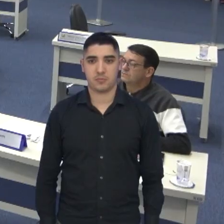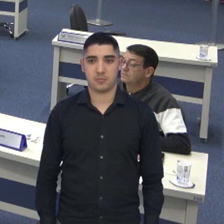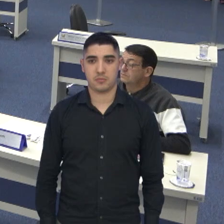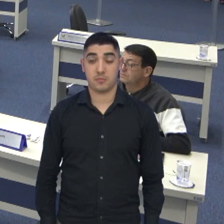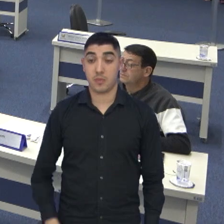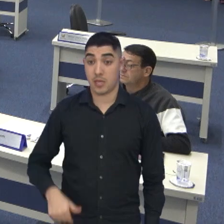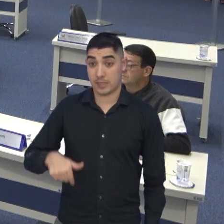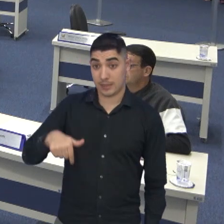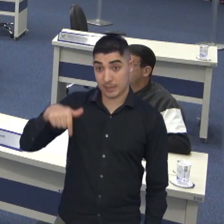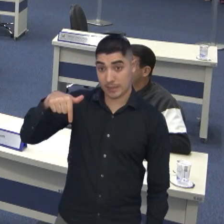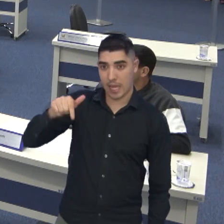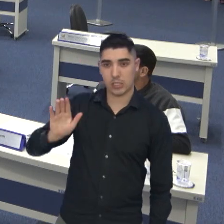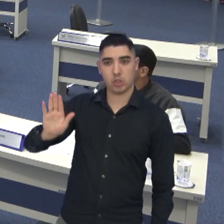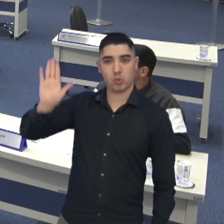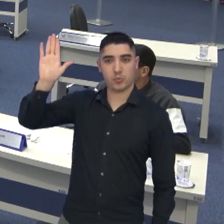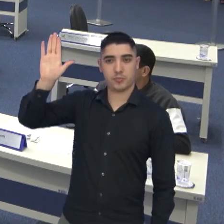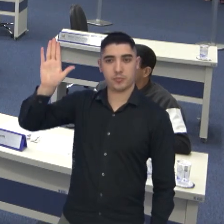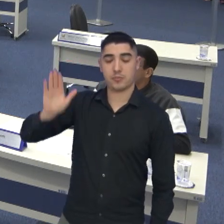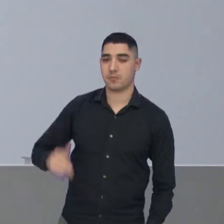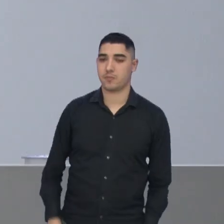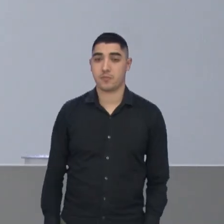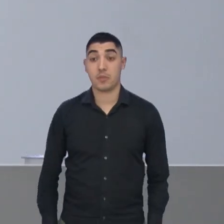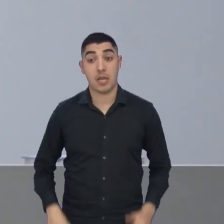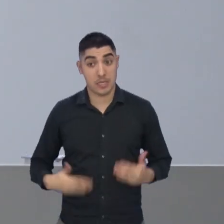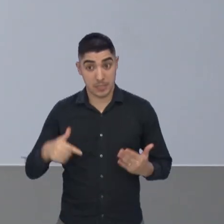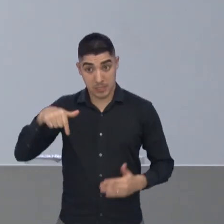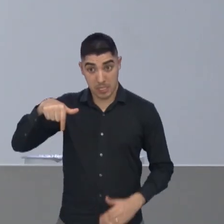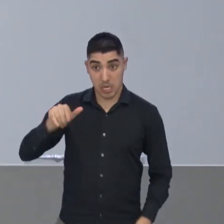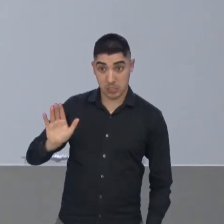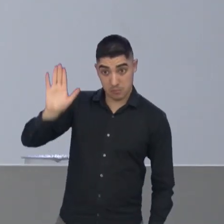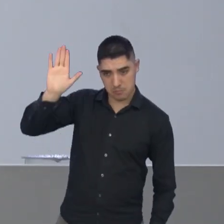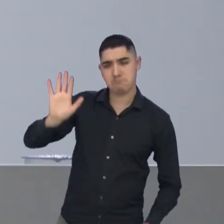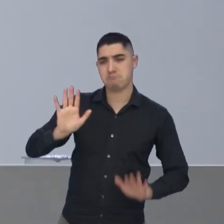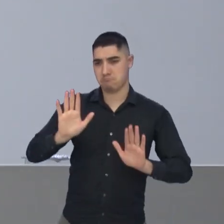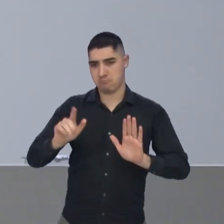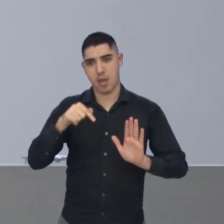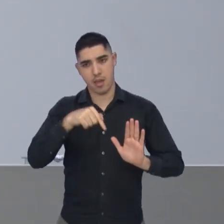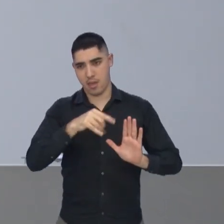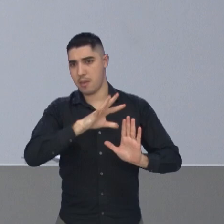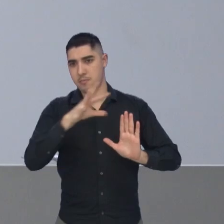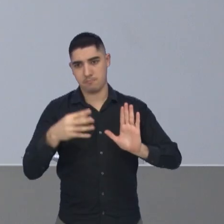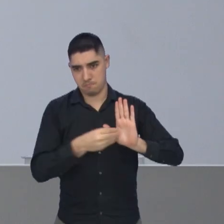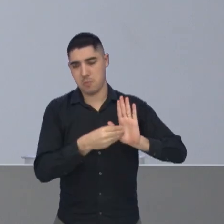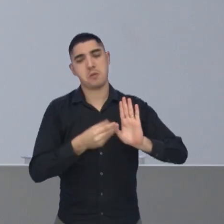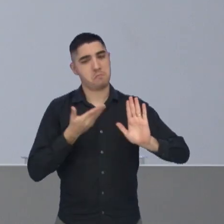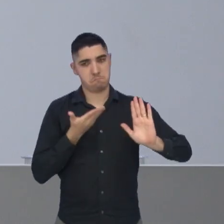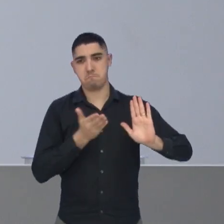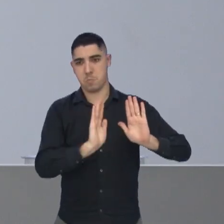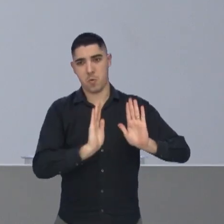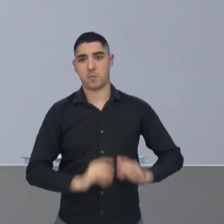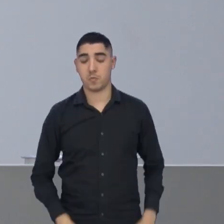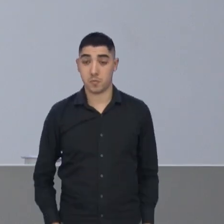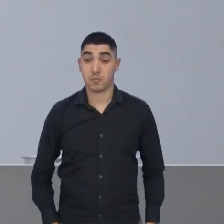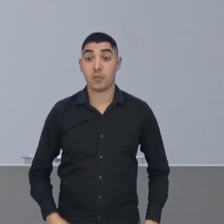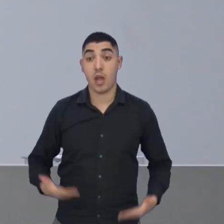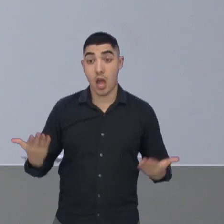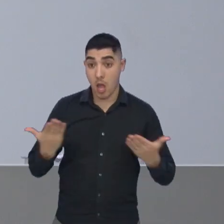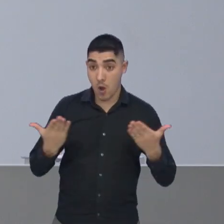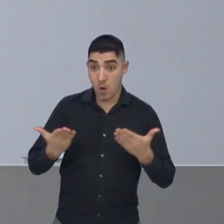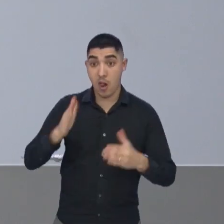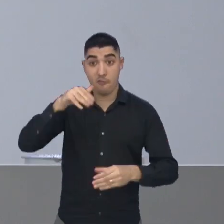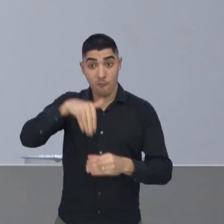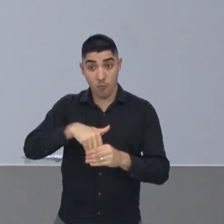7 votos contrários, senhor presidente. Com 7 votos contrários, a emenda está aprovada. Em votação,